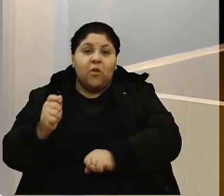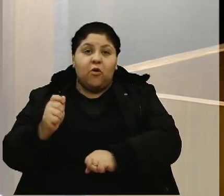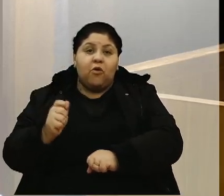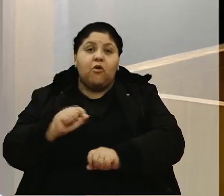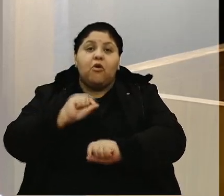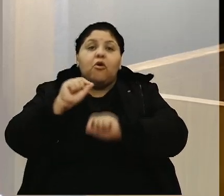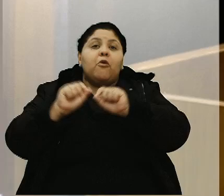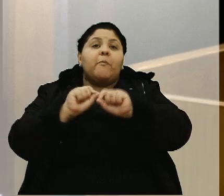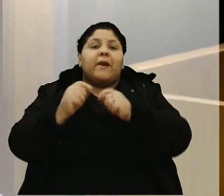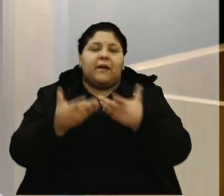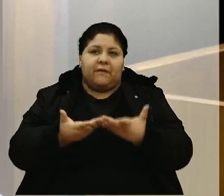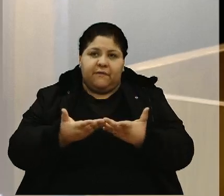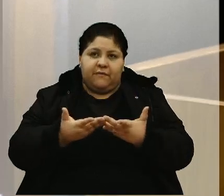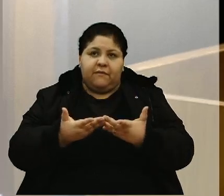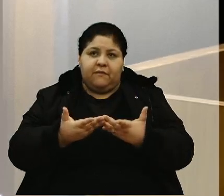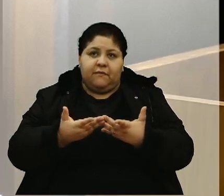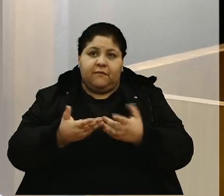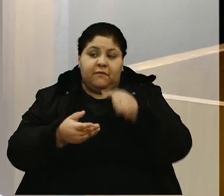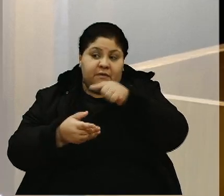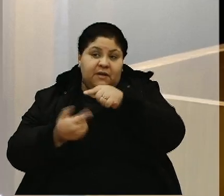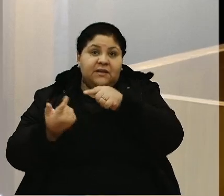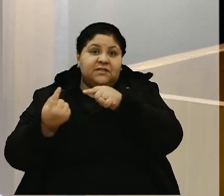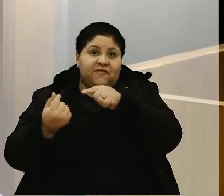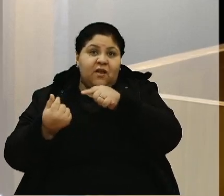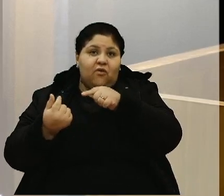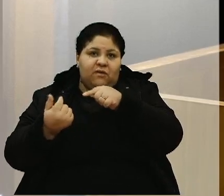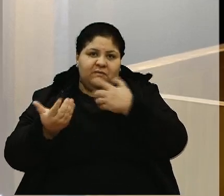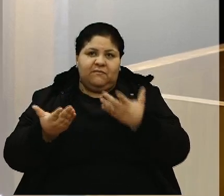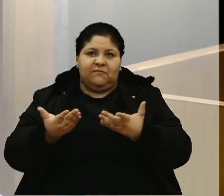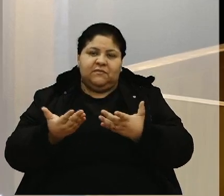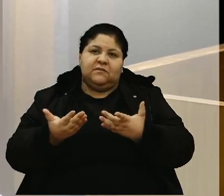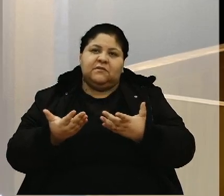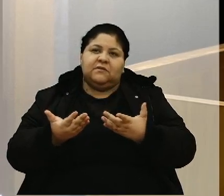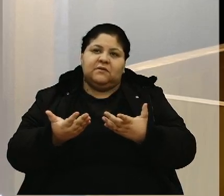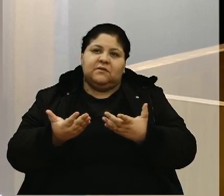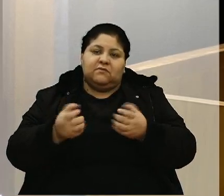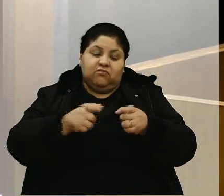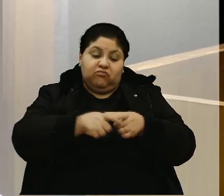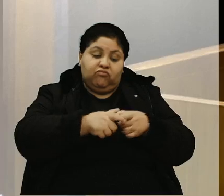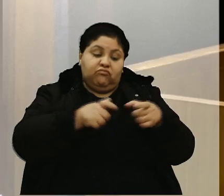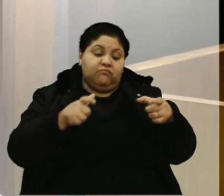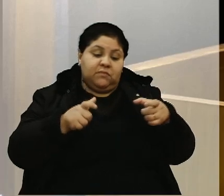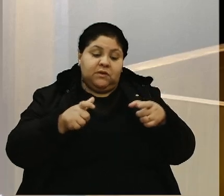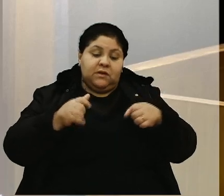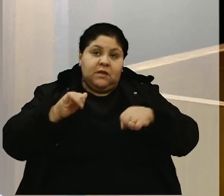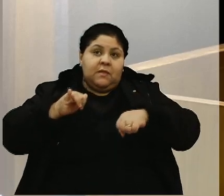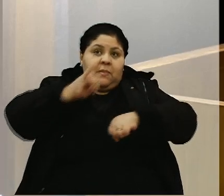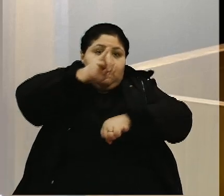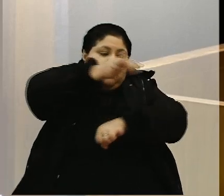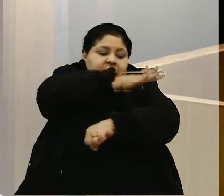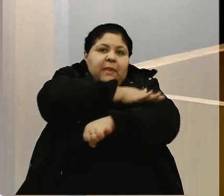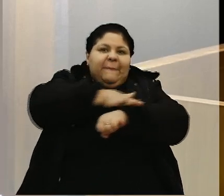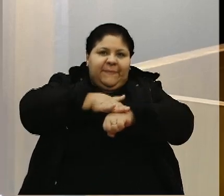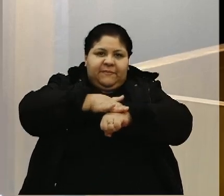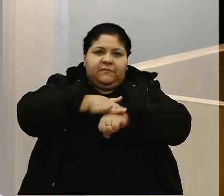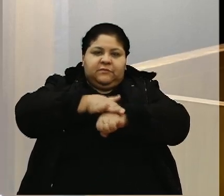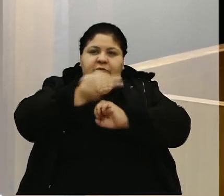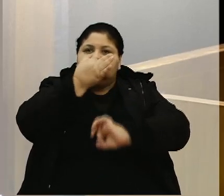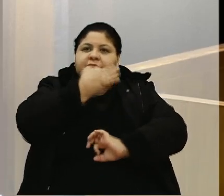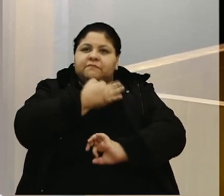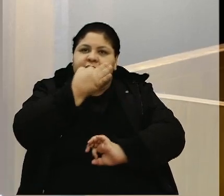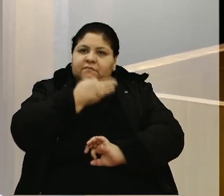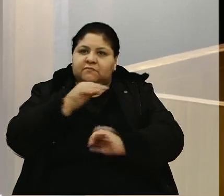vai servir esses recursos que virão do governo do estado, né? Ampliação da pista do aeroporto de Caxias do